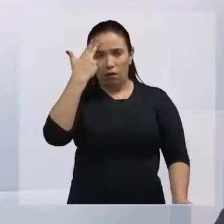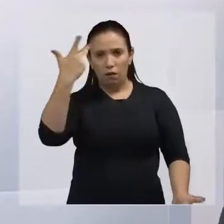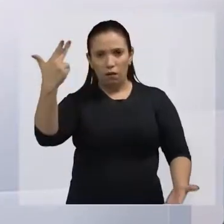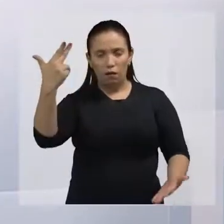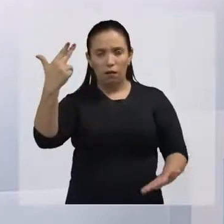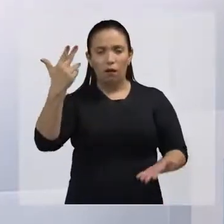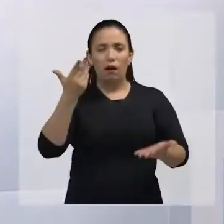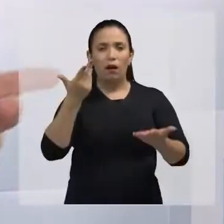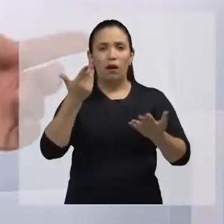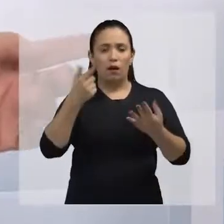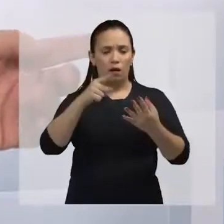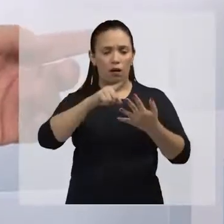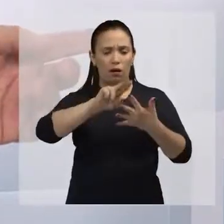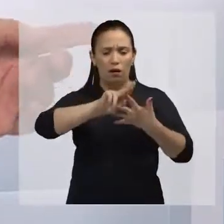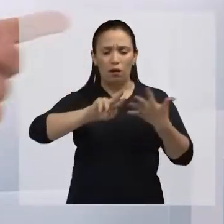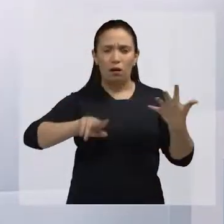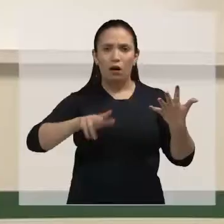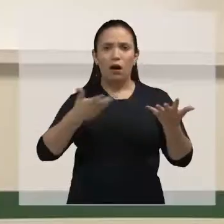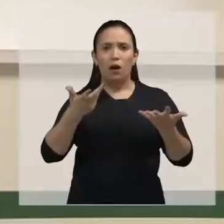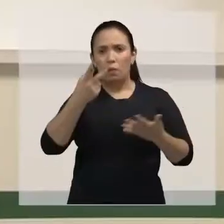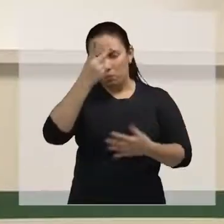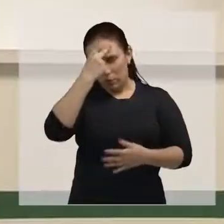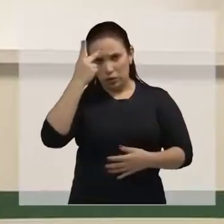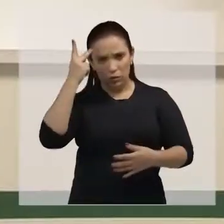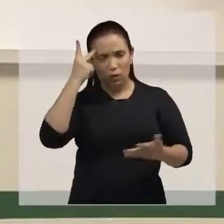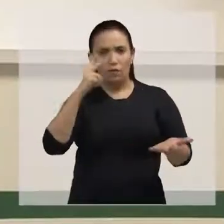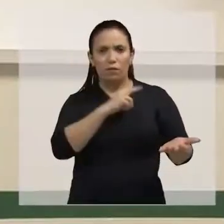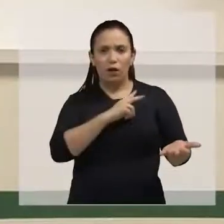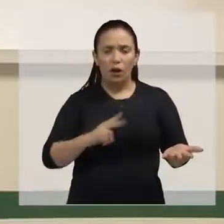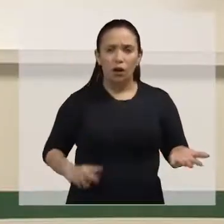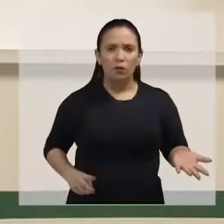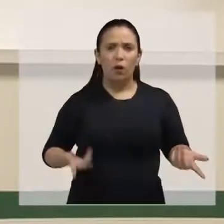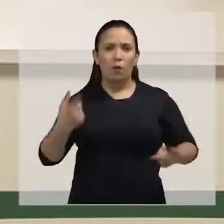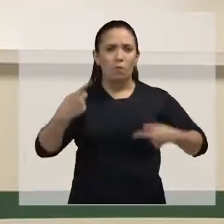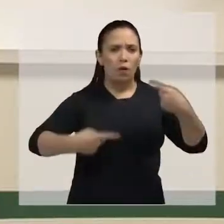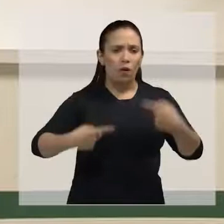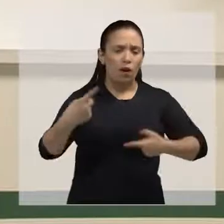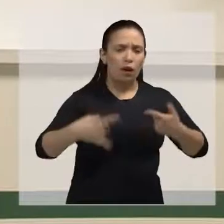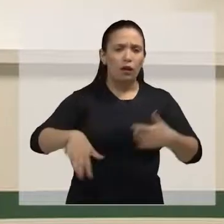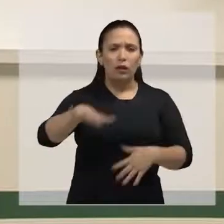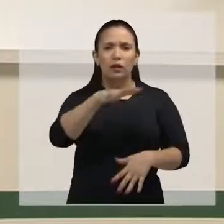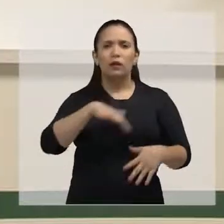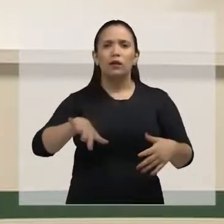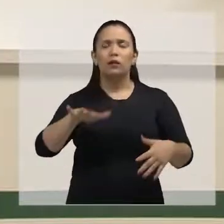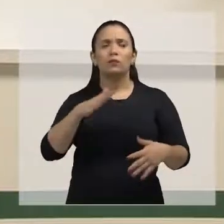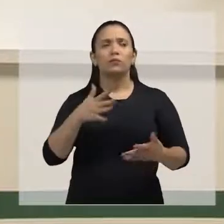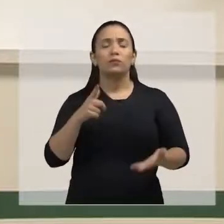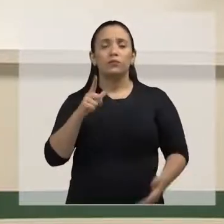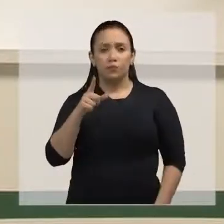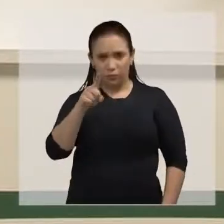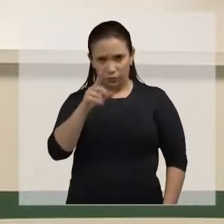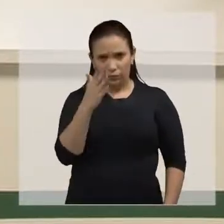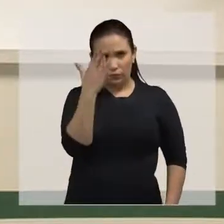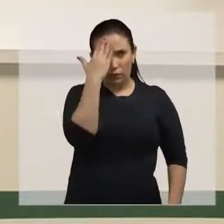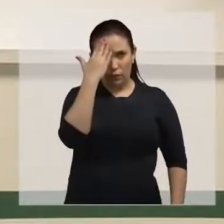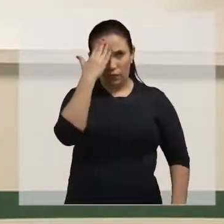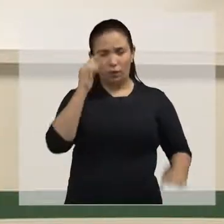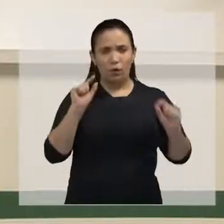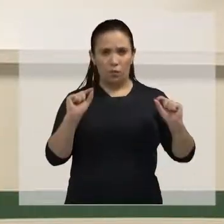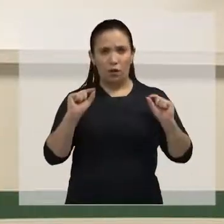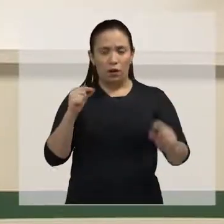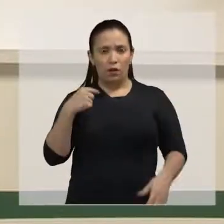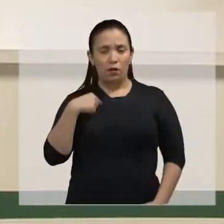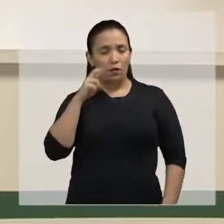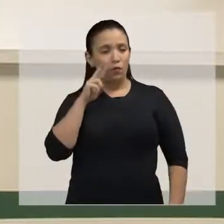pessoas, estupradores, Tu sabe o que foi que sonegadores. eu vi? É importante você falar isso. E políticos, né? Políticos. E políticos. Tu sabe o que foi que eu vi nessa história aí,